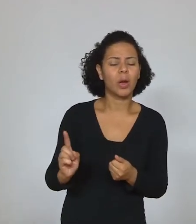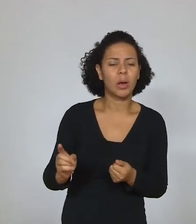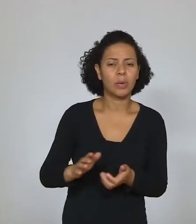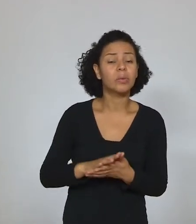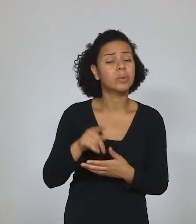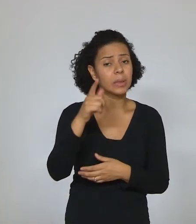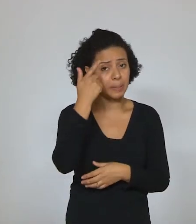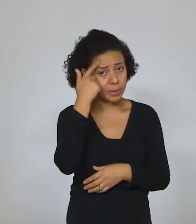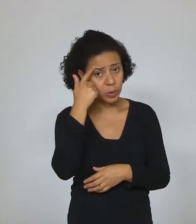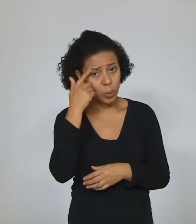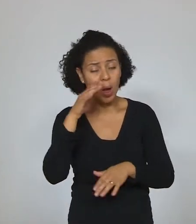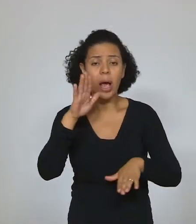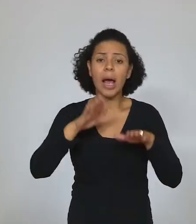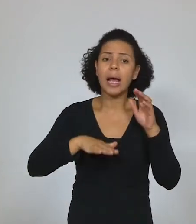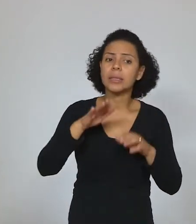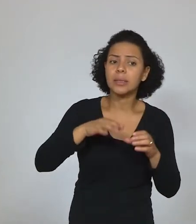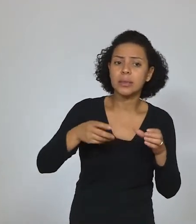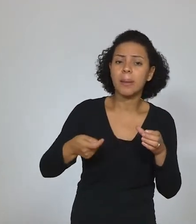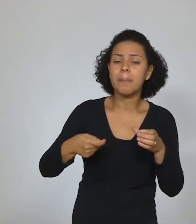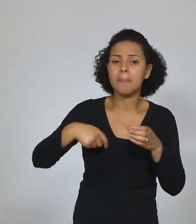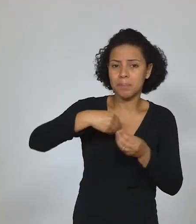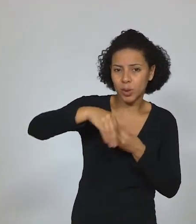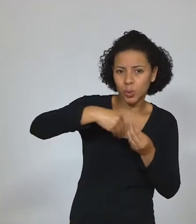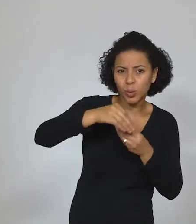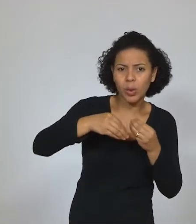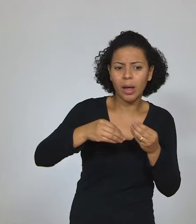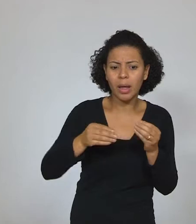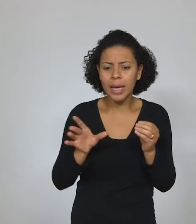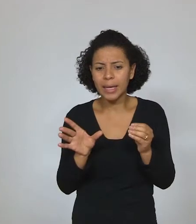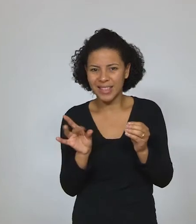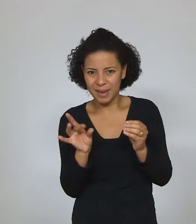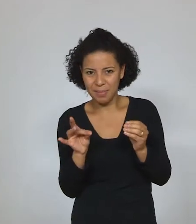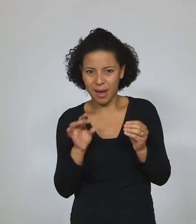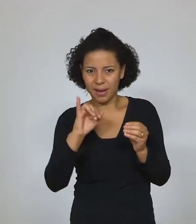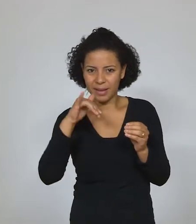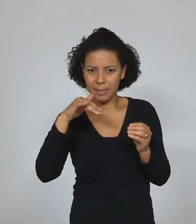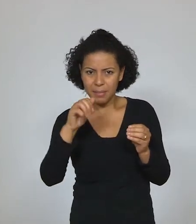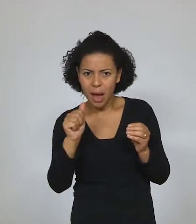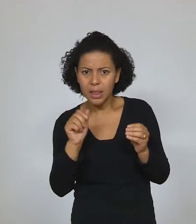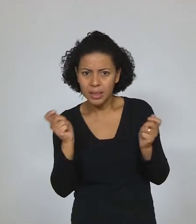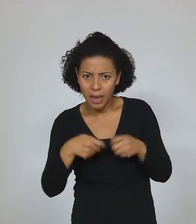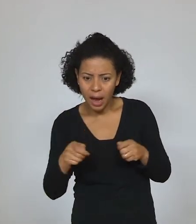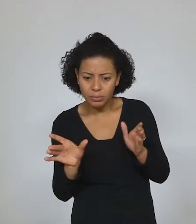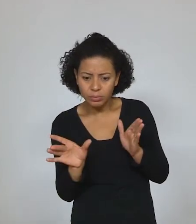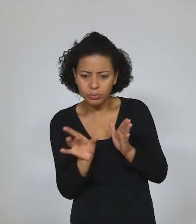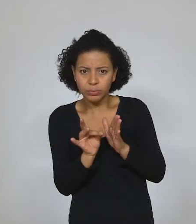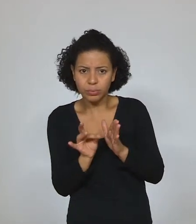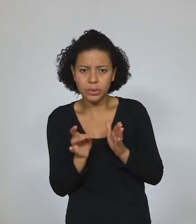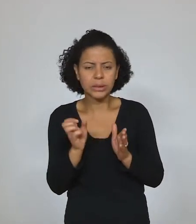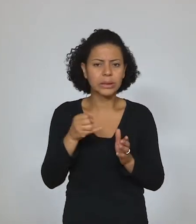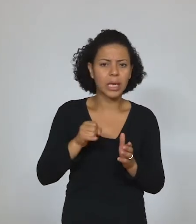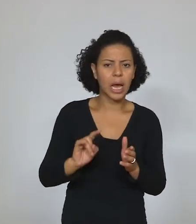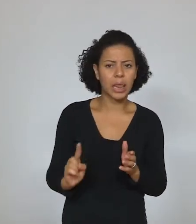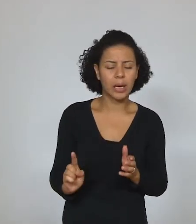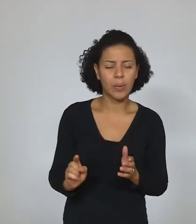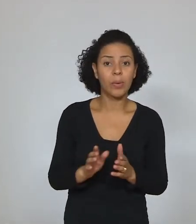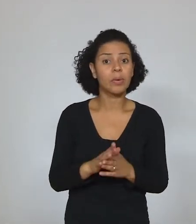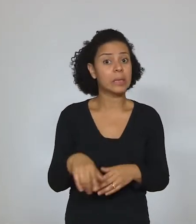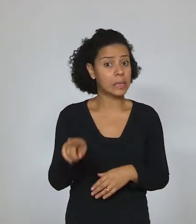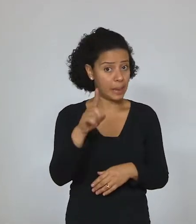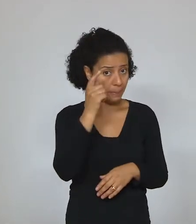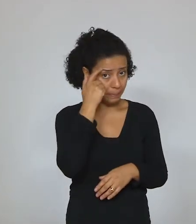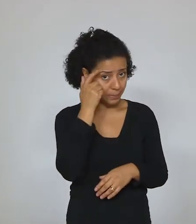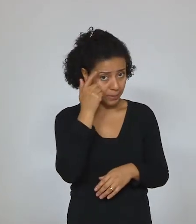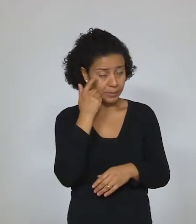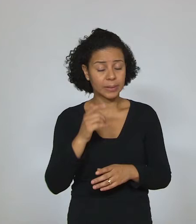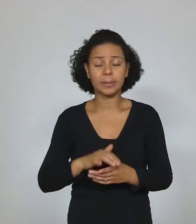são atraídas ou não por ímãs? Qual é o ponto de ebulição? Outro ponto importante para você prestar atenção